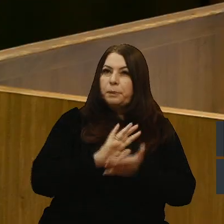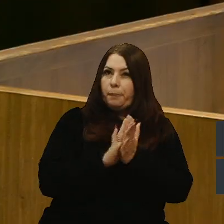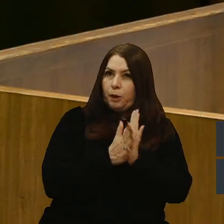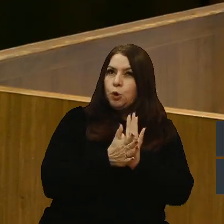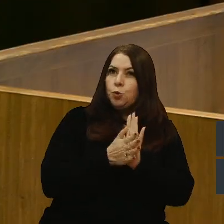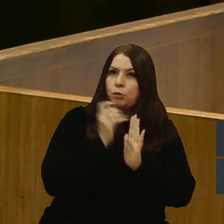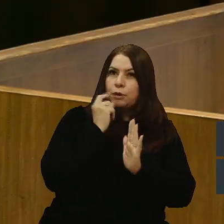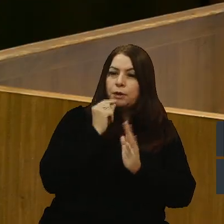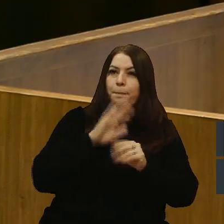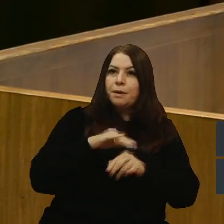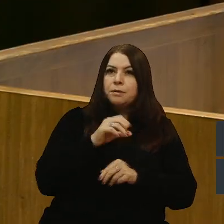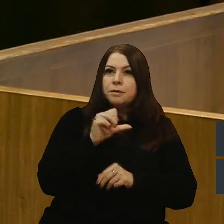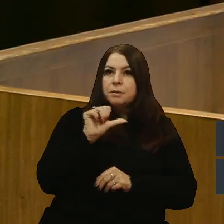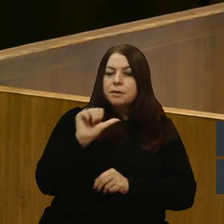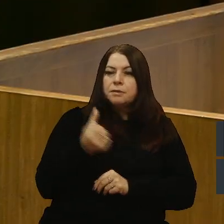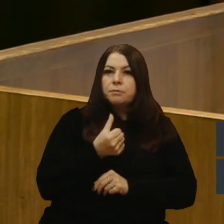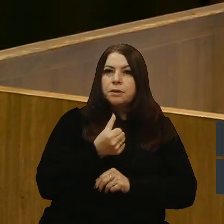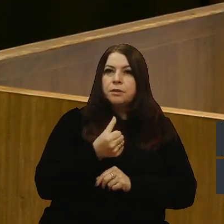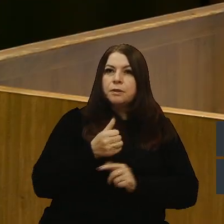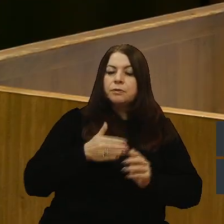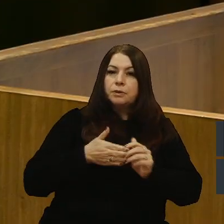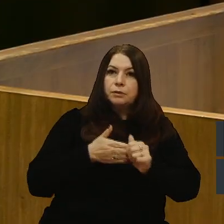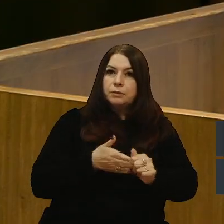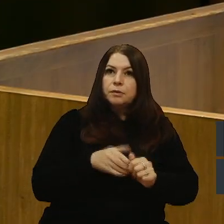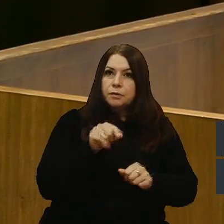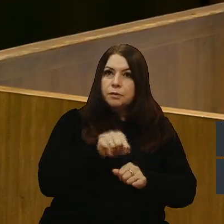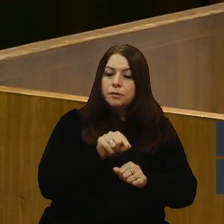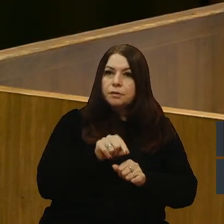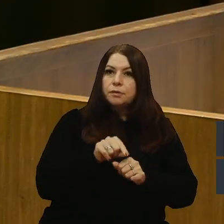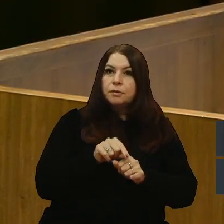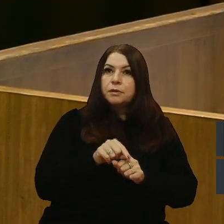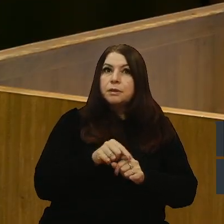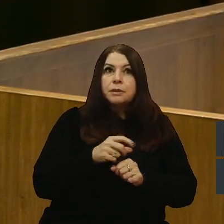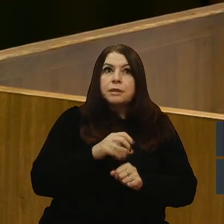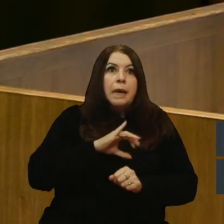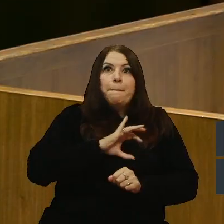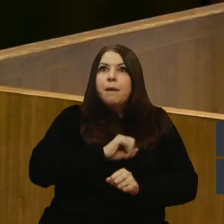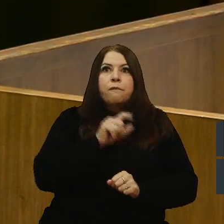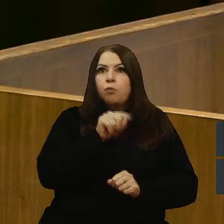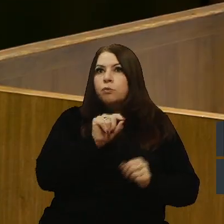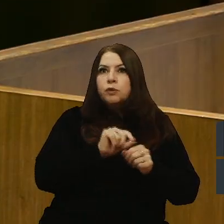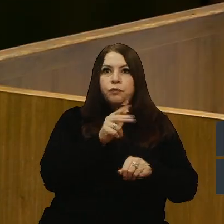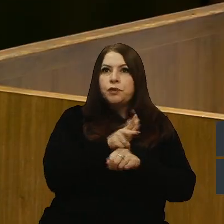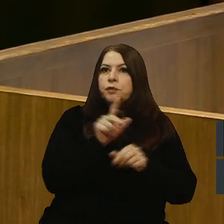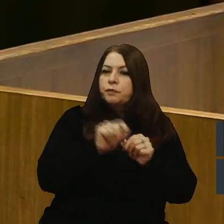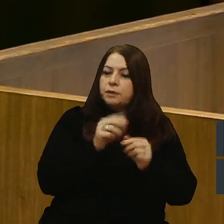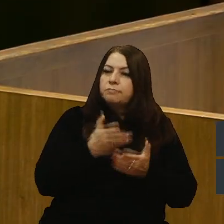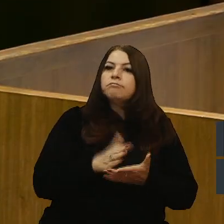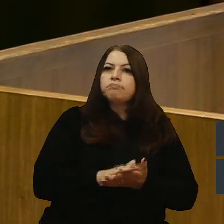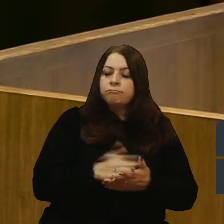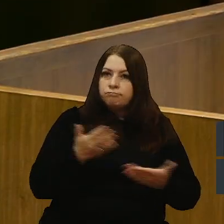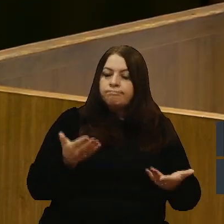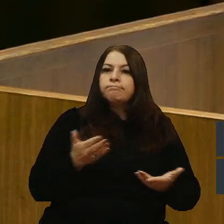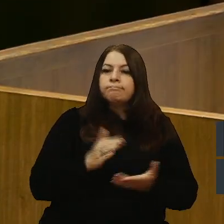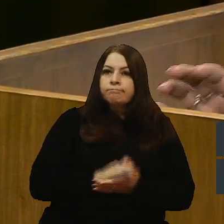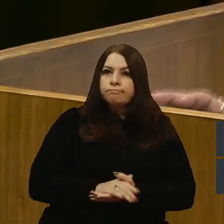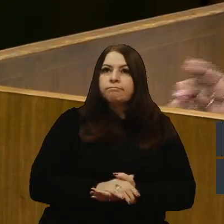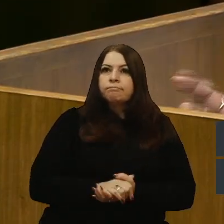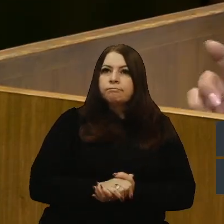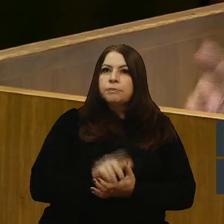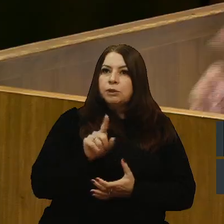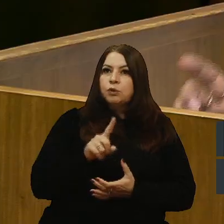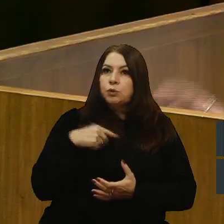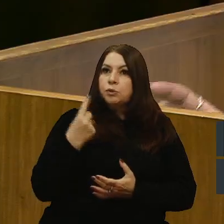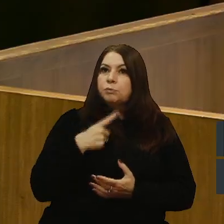tinha mais de 6 mil seguidores e adoradores do que ele fazia, né? Então, isso